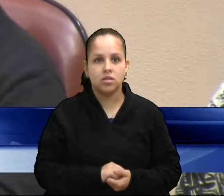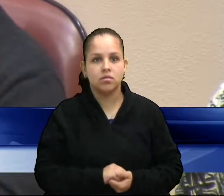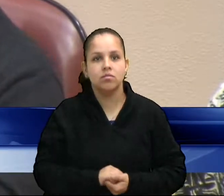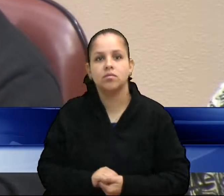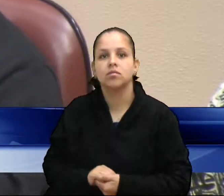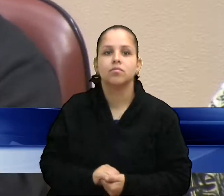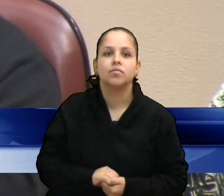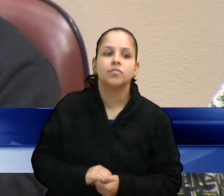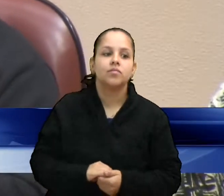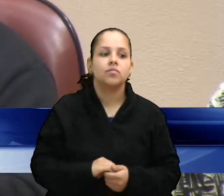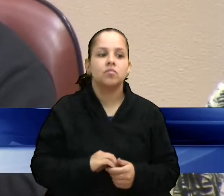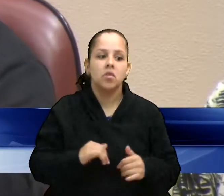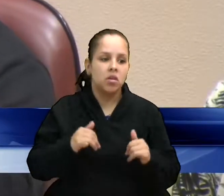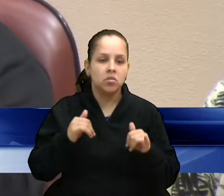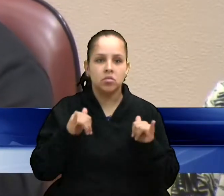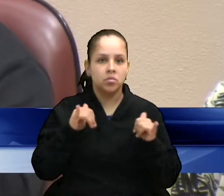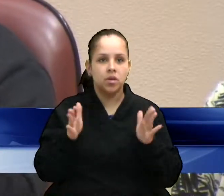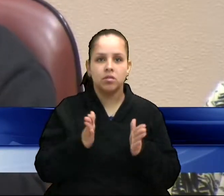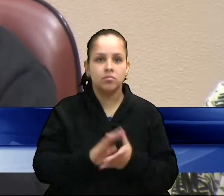problema, aí tudo tranquilo.